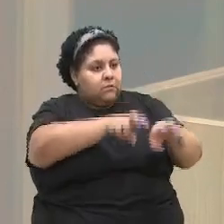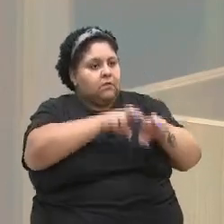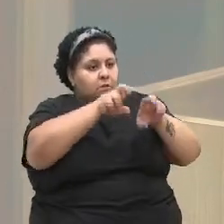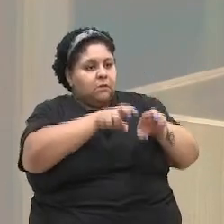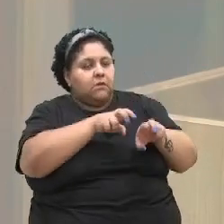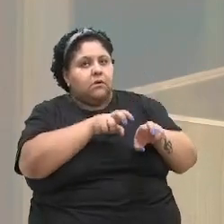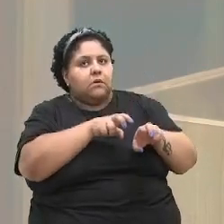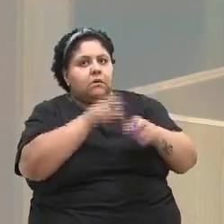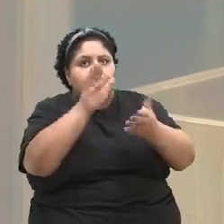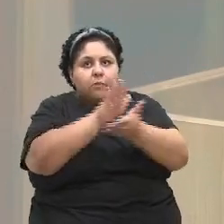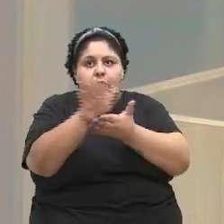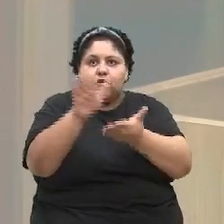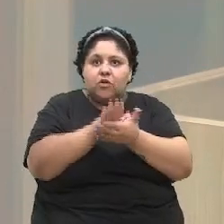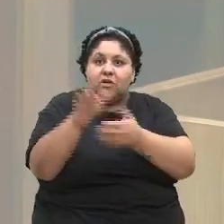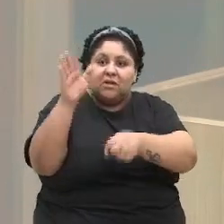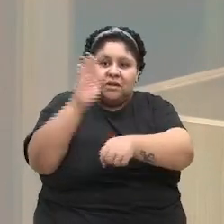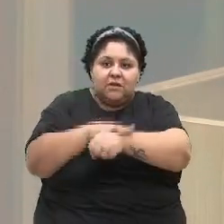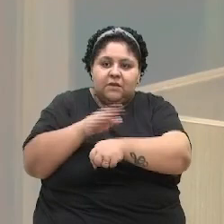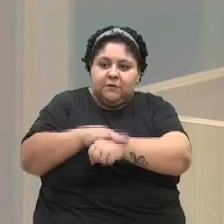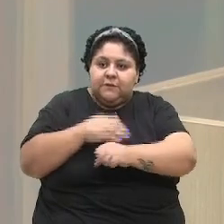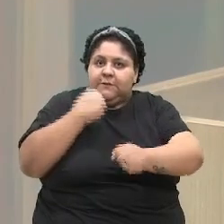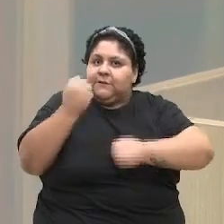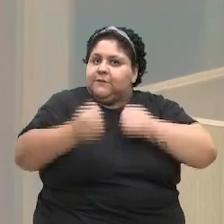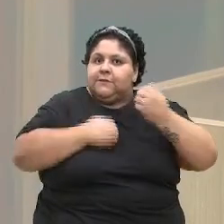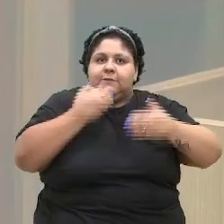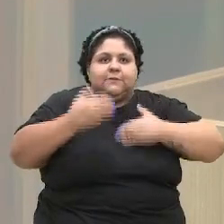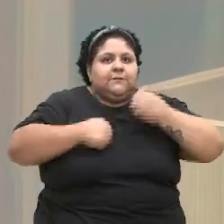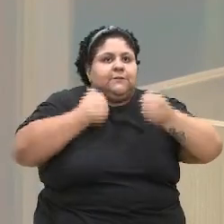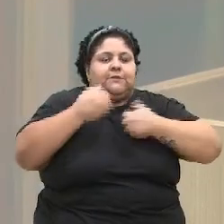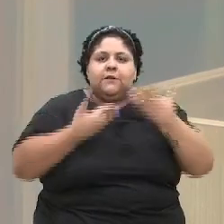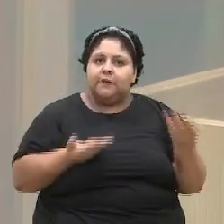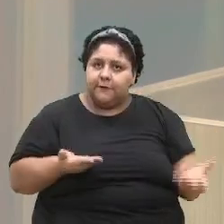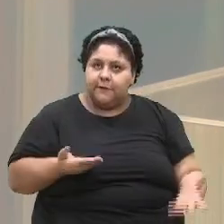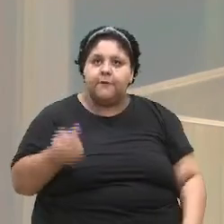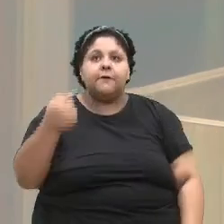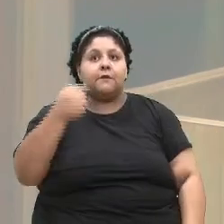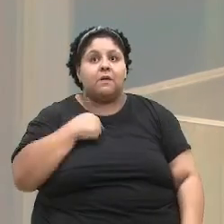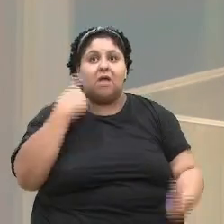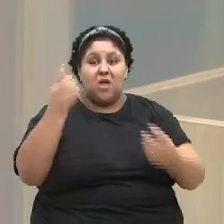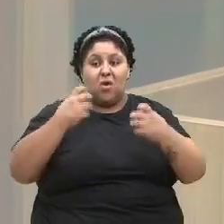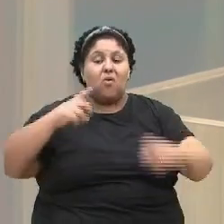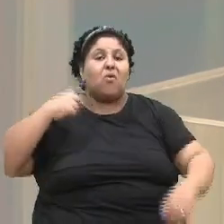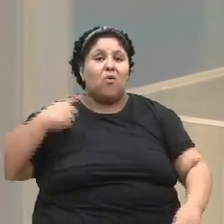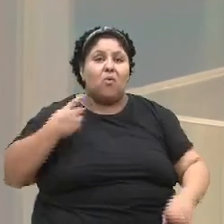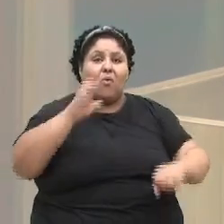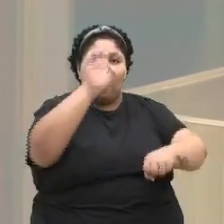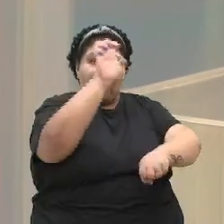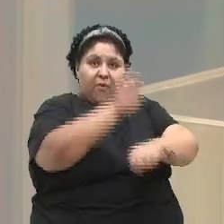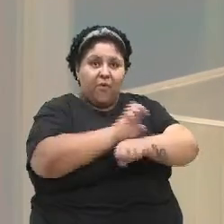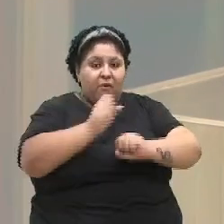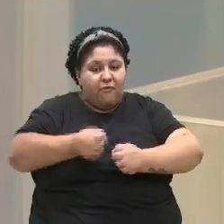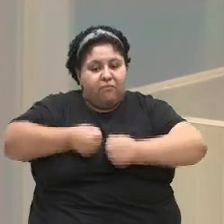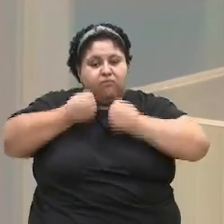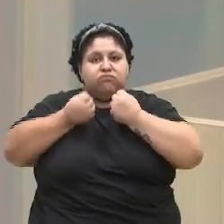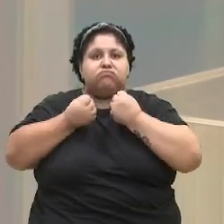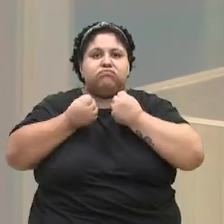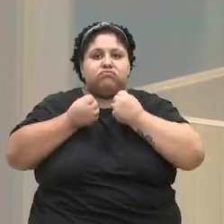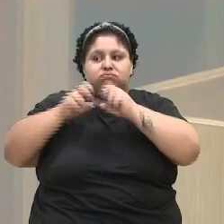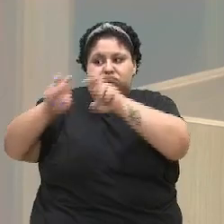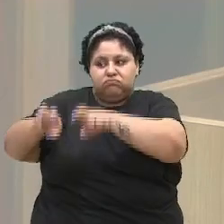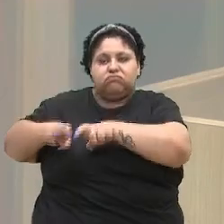produtores que nesse momento estão desesperado eu e alguns deputados estaduais que defendem a causa